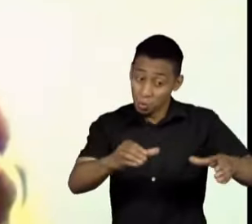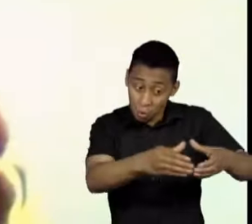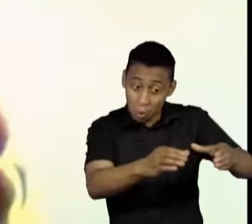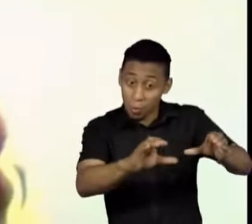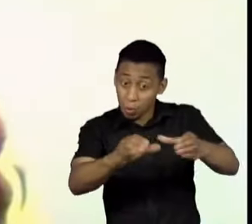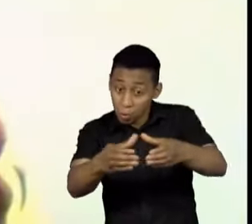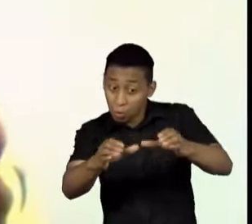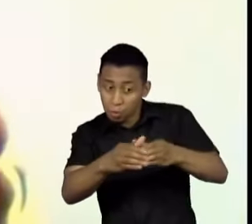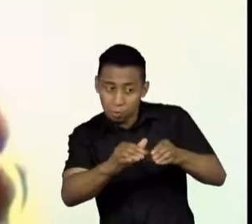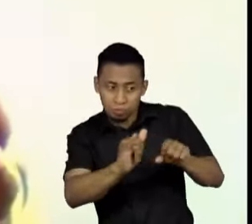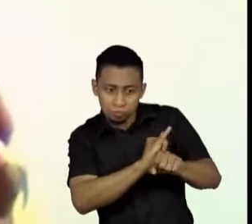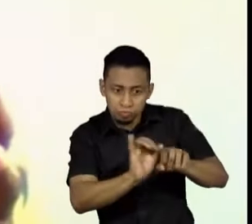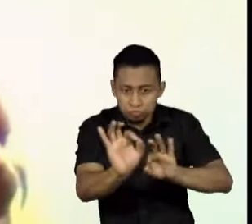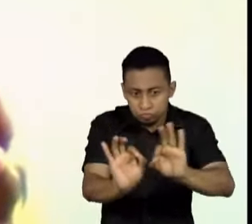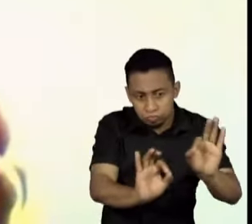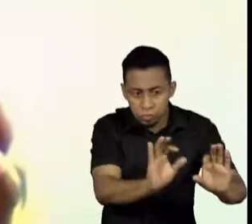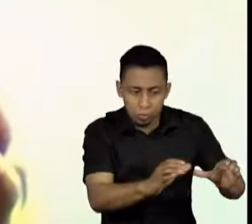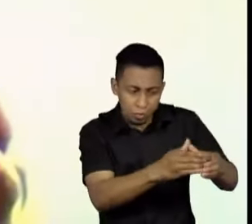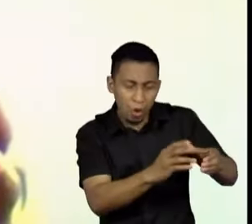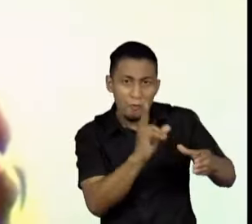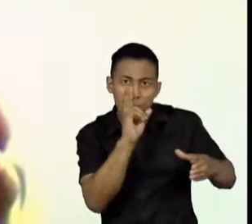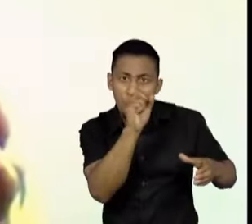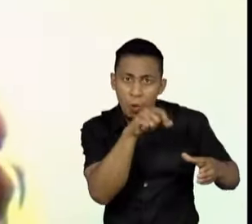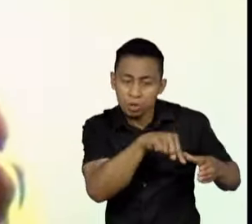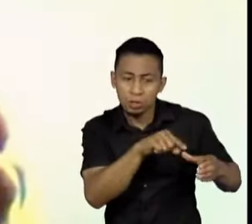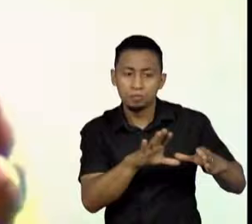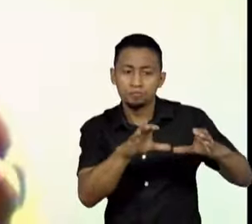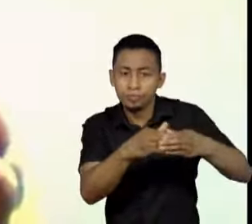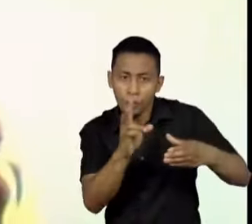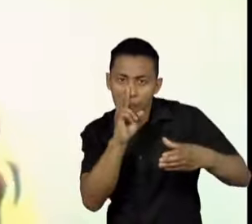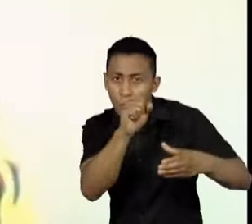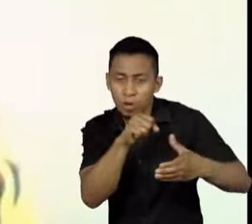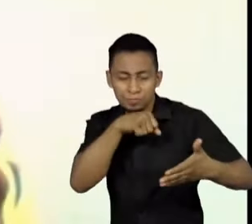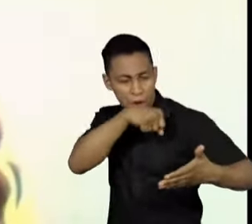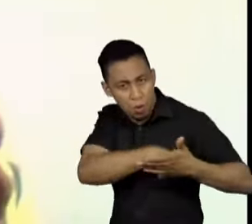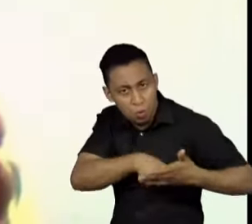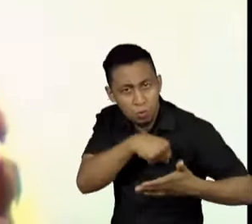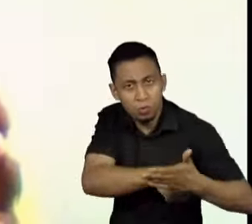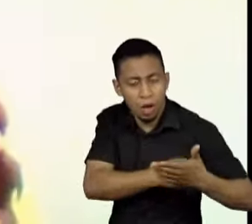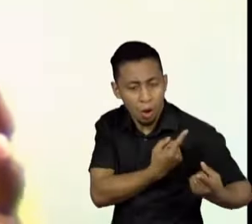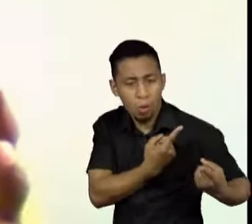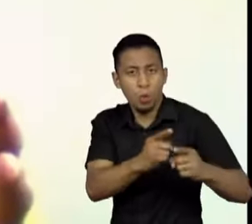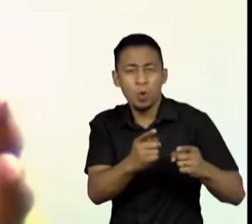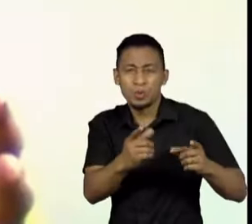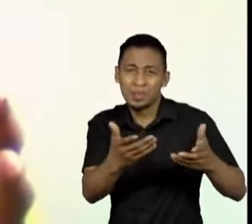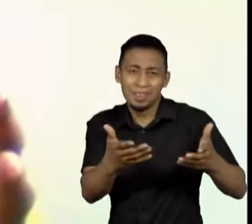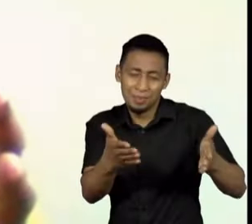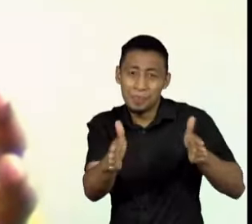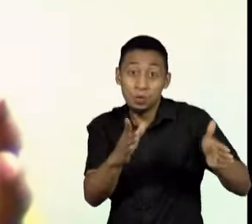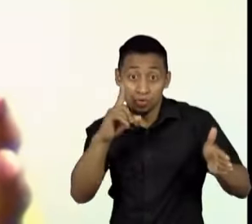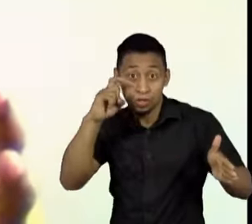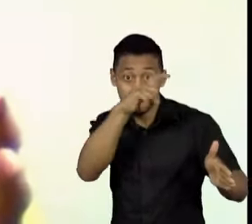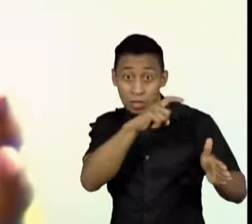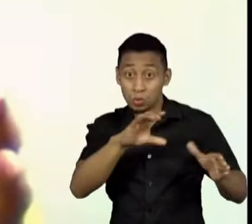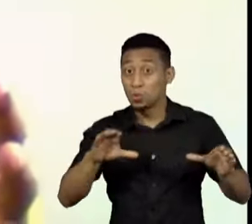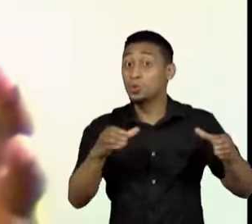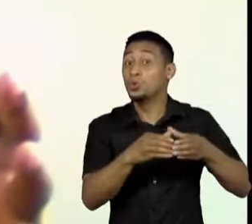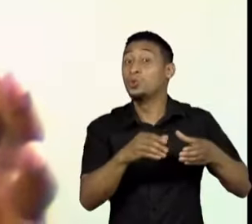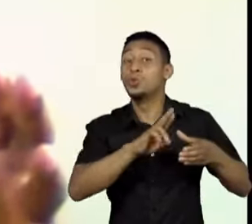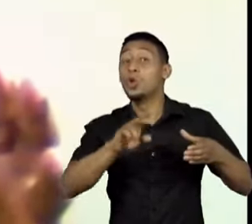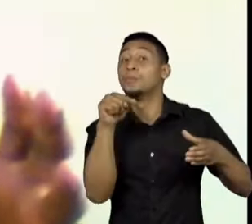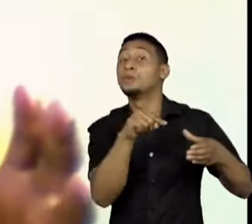se organizam, se fortalecem para enfrentar uma dificuldade, esses grupos são